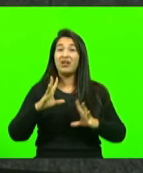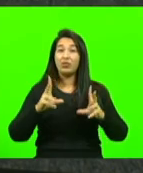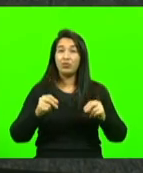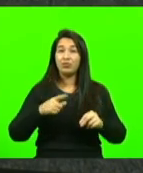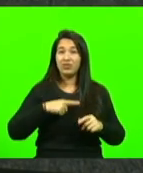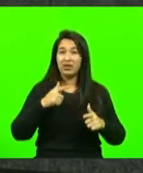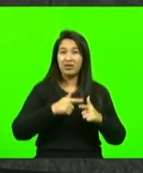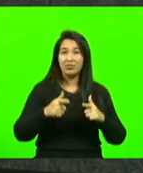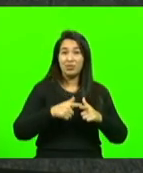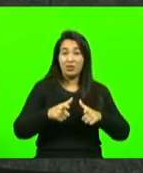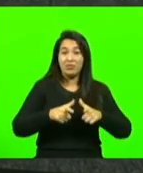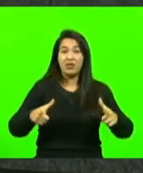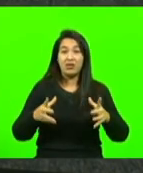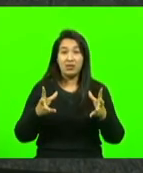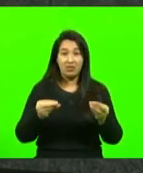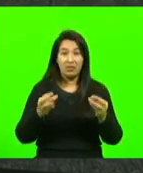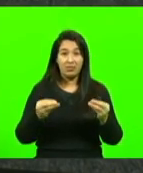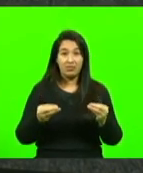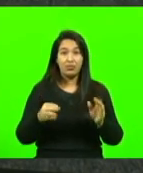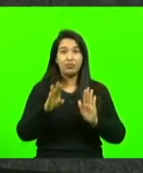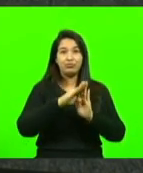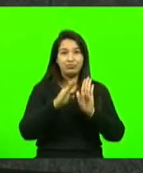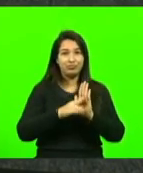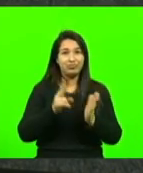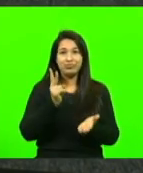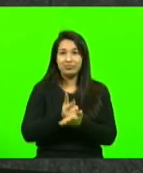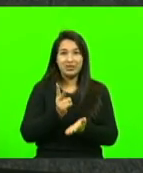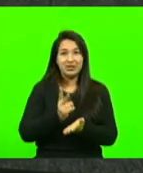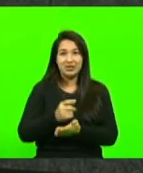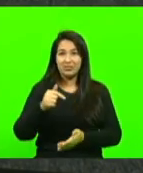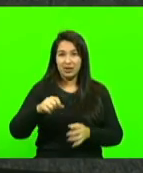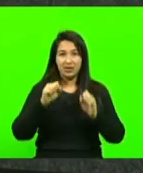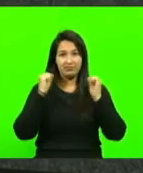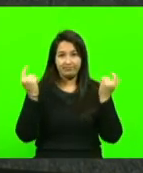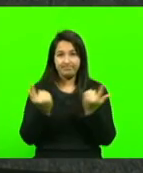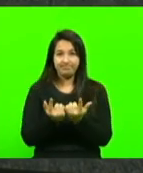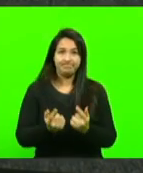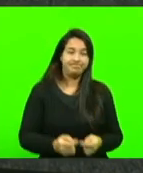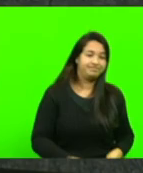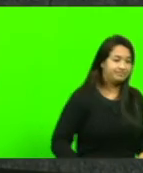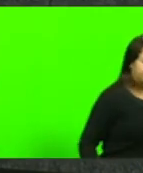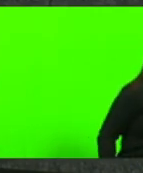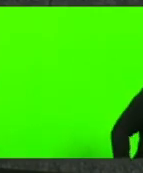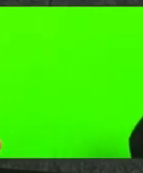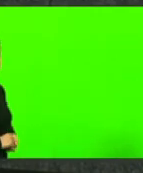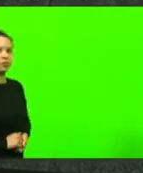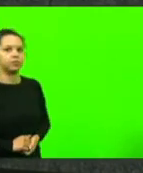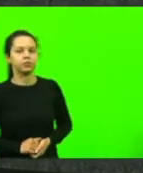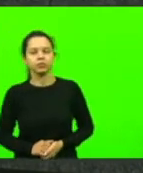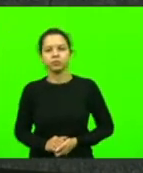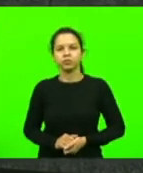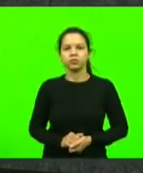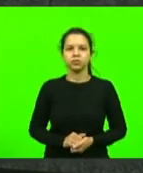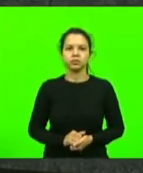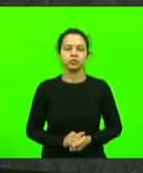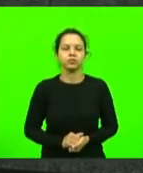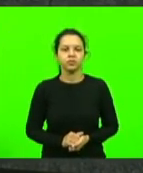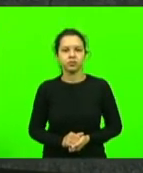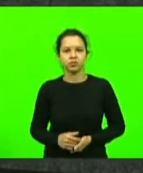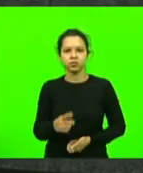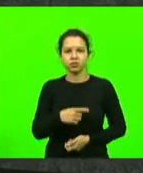gigantescos né e é pauta frequente dessa casa e quando a gente tem